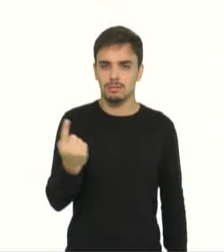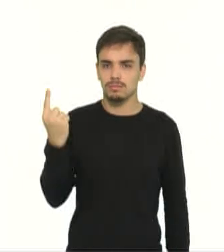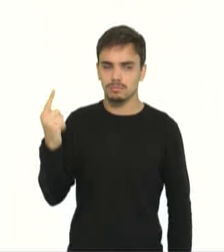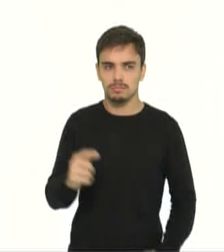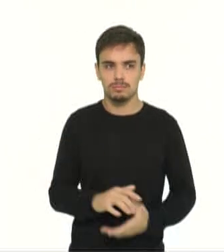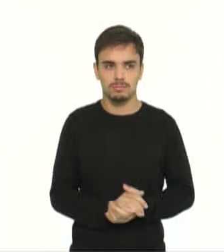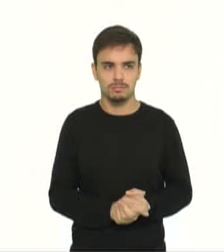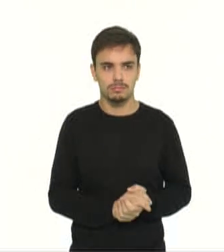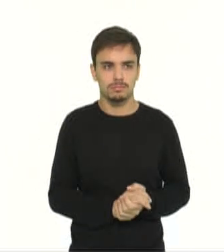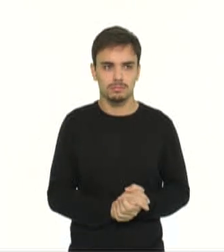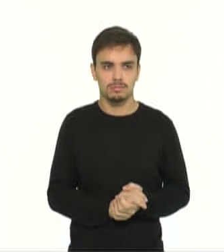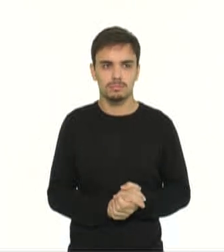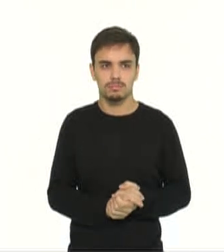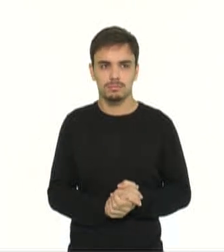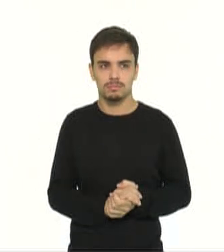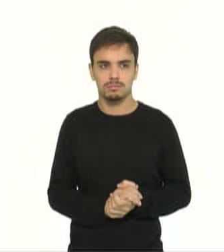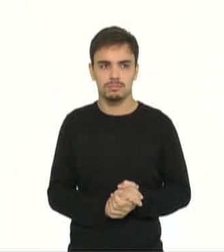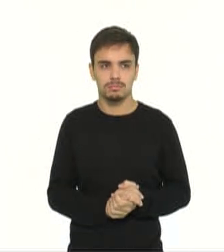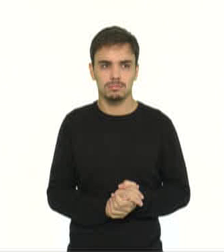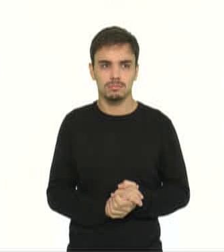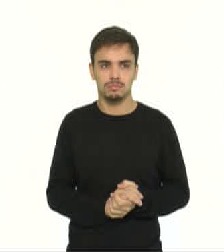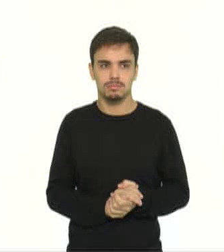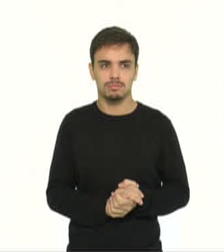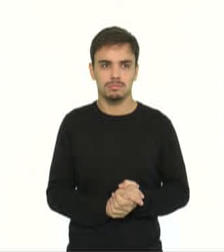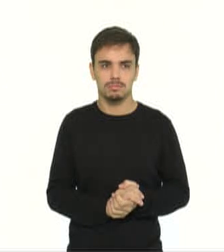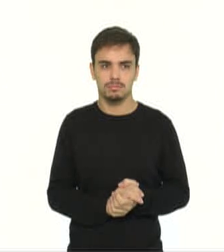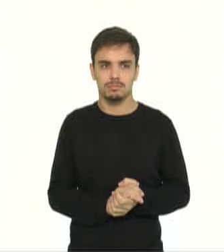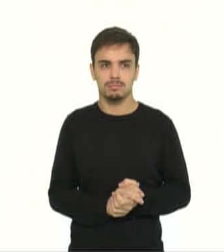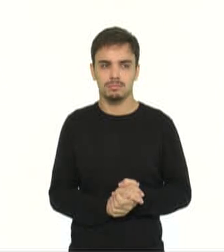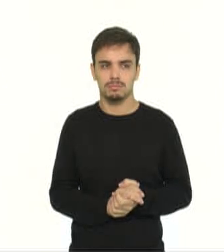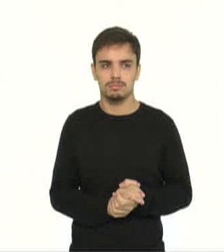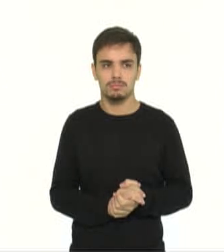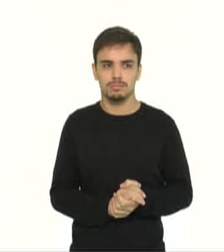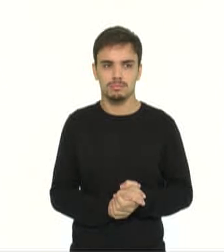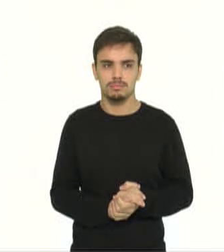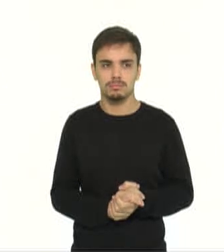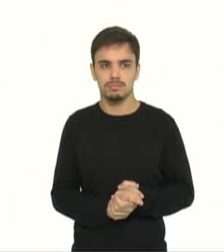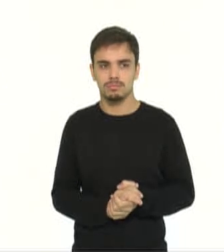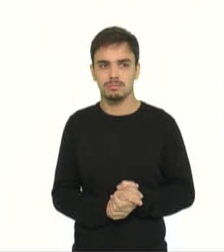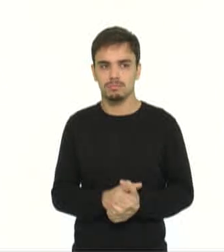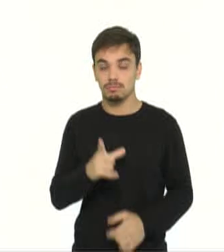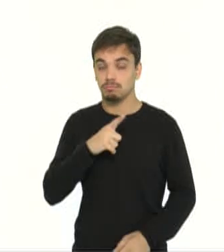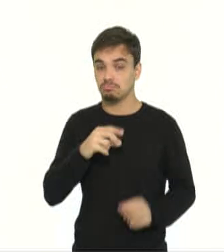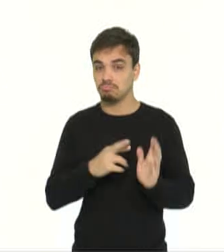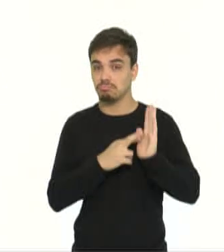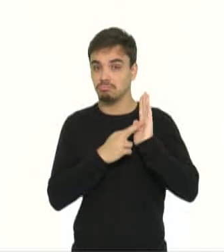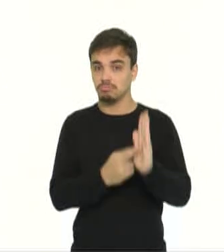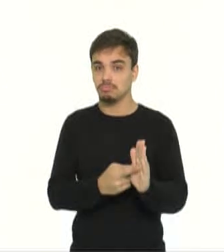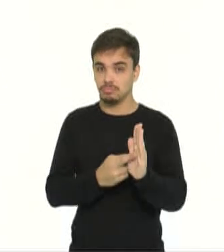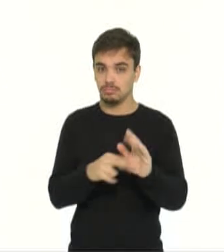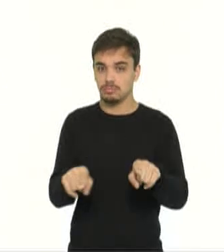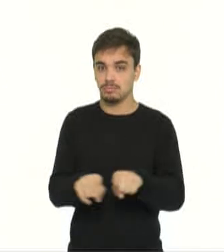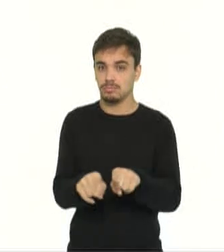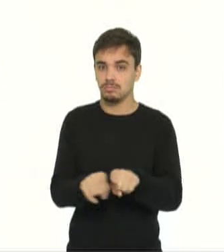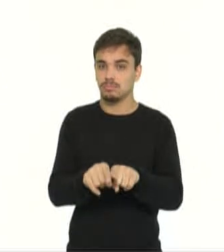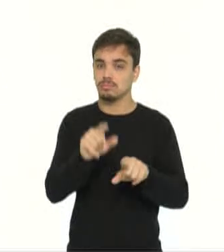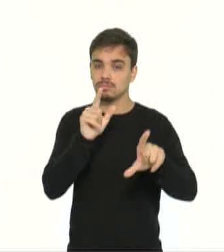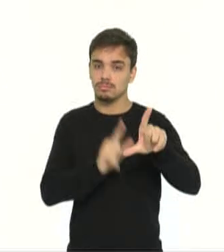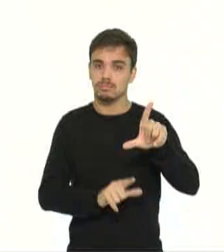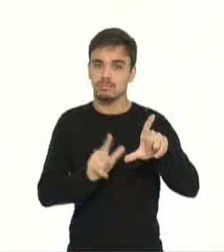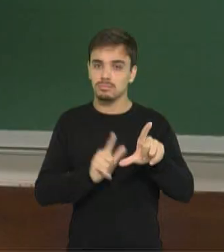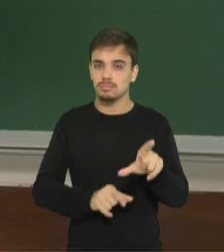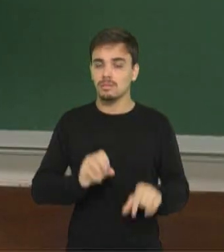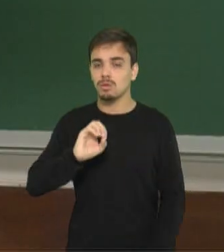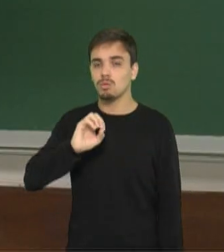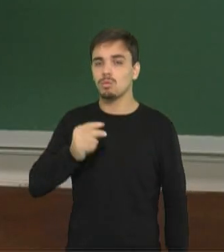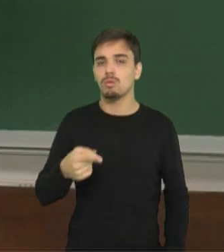uma linking word, is used to, refer to a source, para se referir a uma fonte, ou make a contrasting point, ou